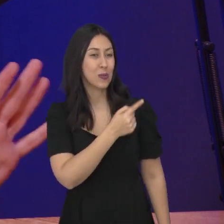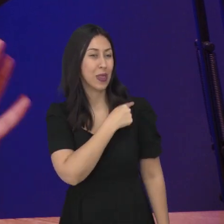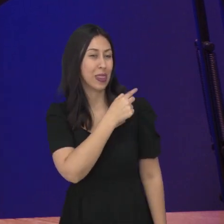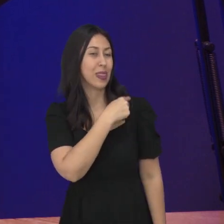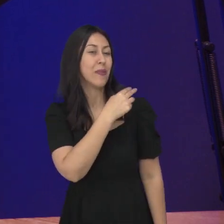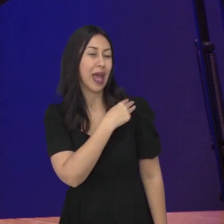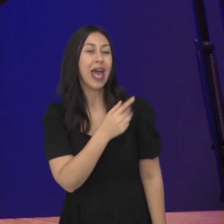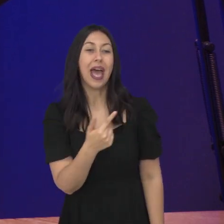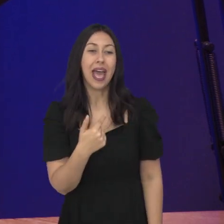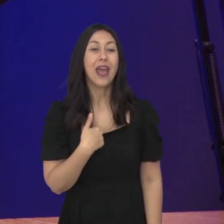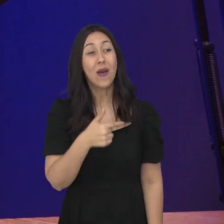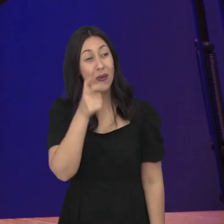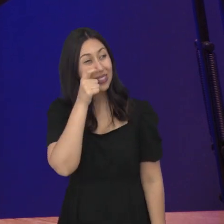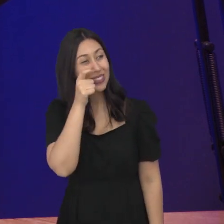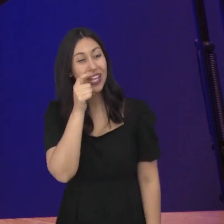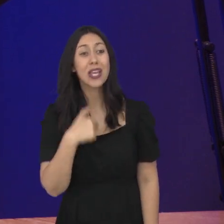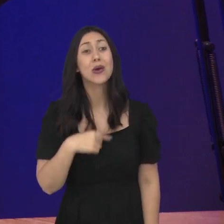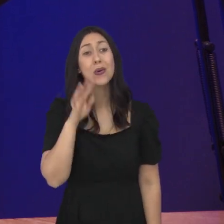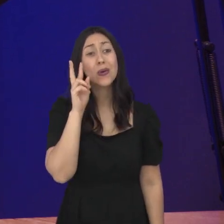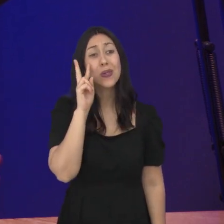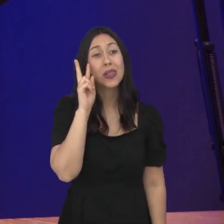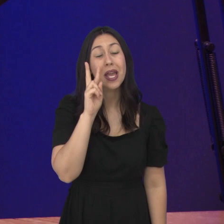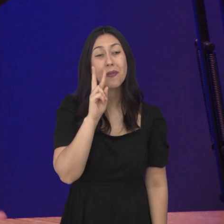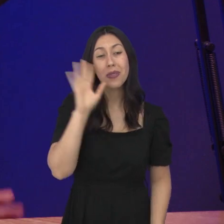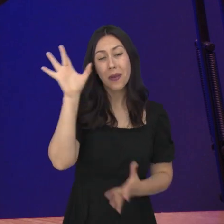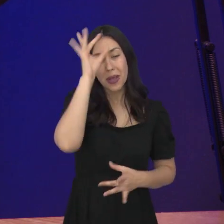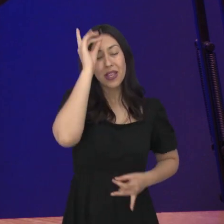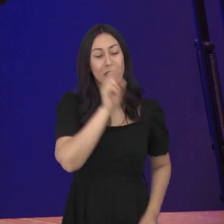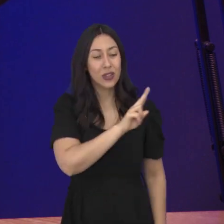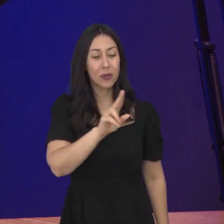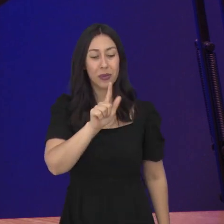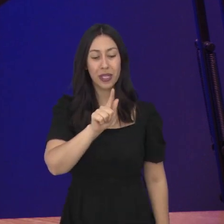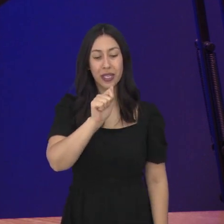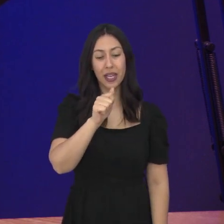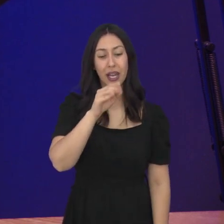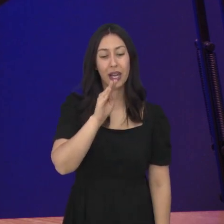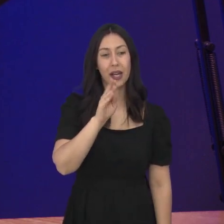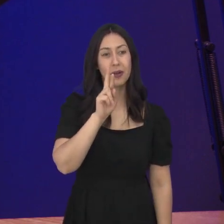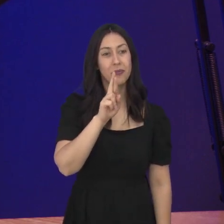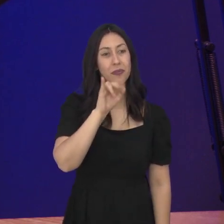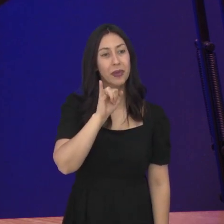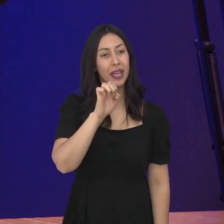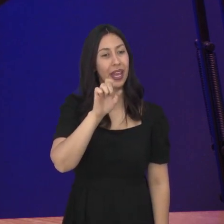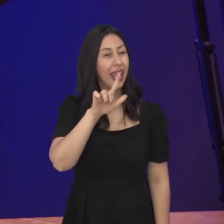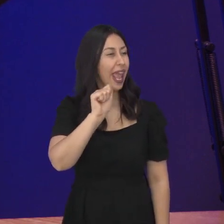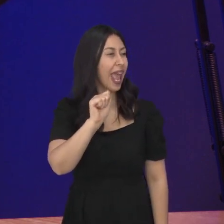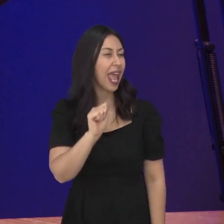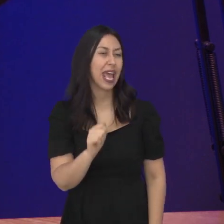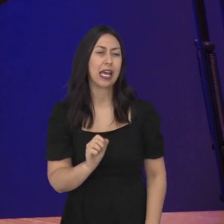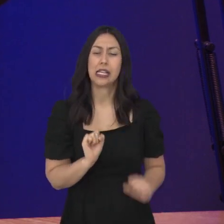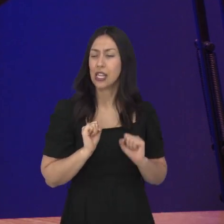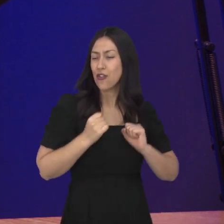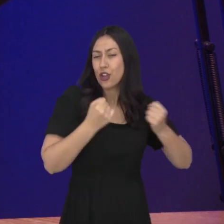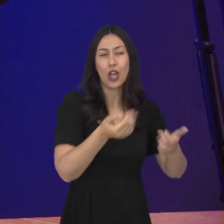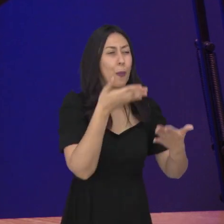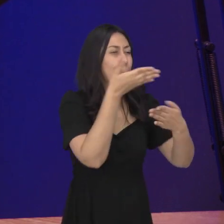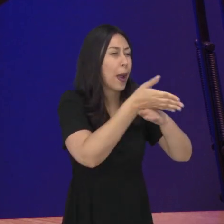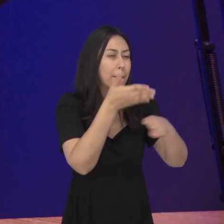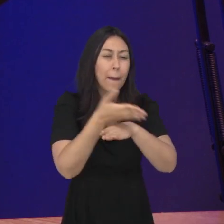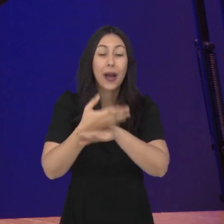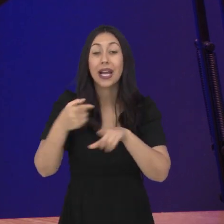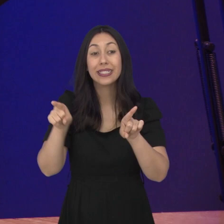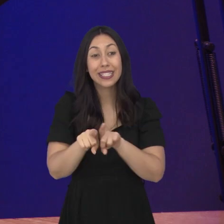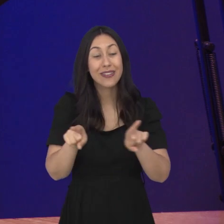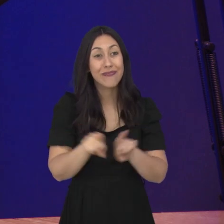que saiu esses filmes, e eu lembro muito da Gabriela Montez lá, se esforçando, e ela participava do Decathlon, e